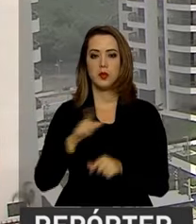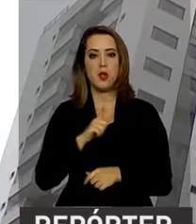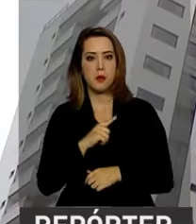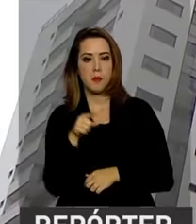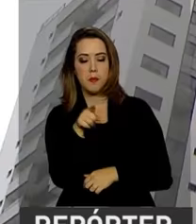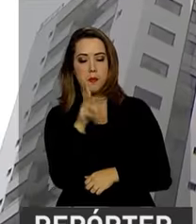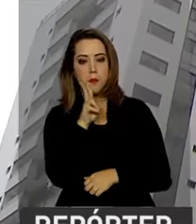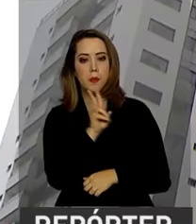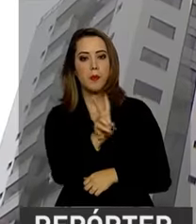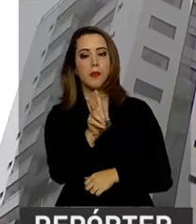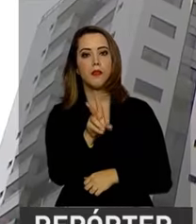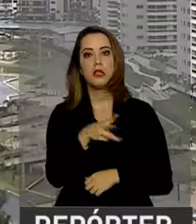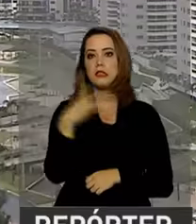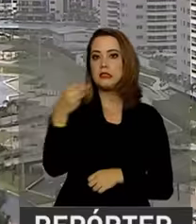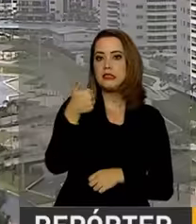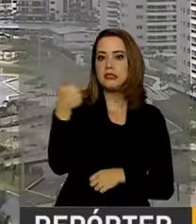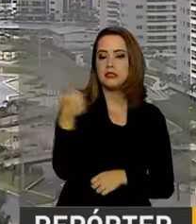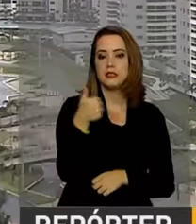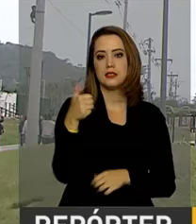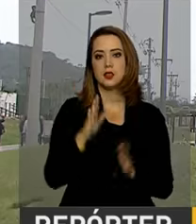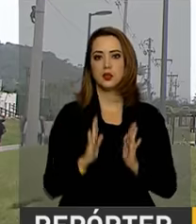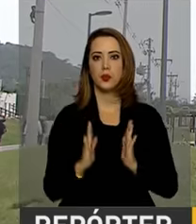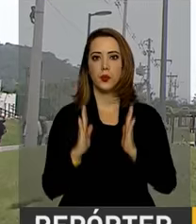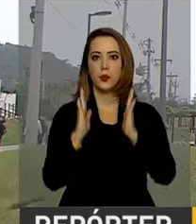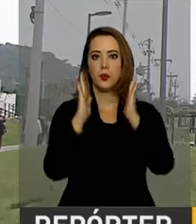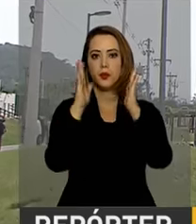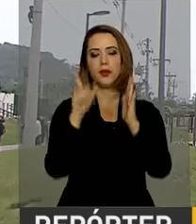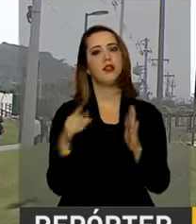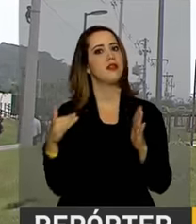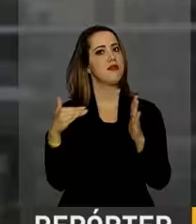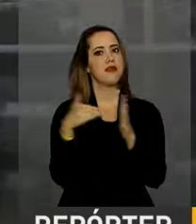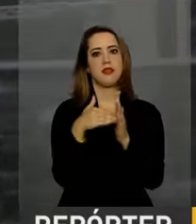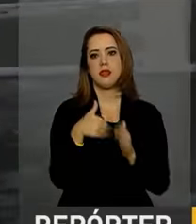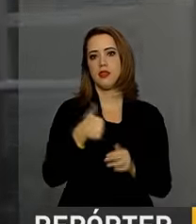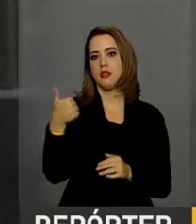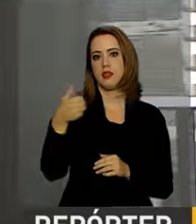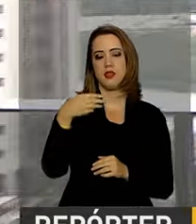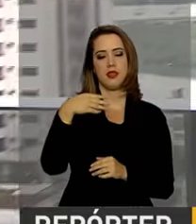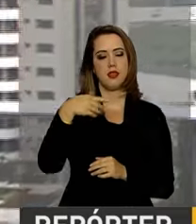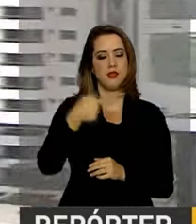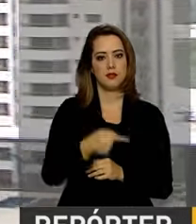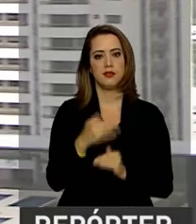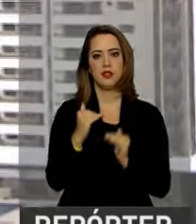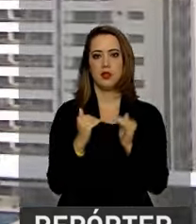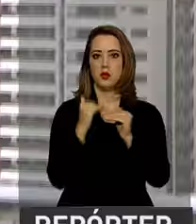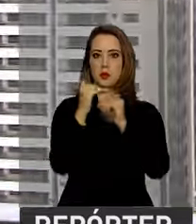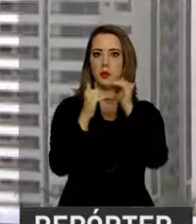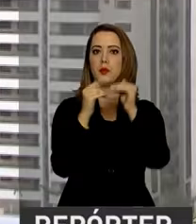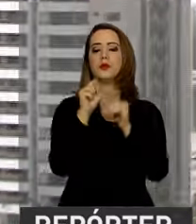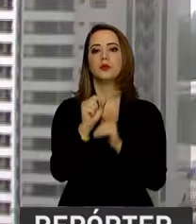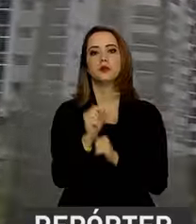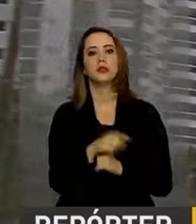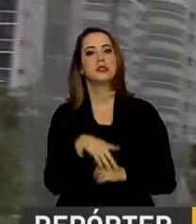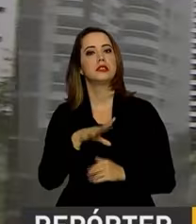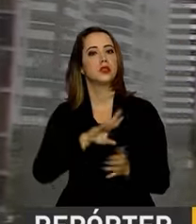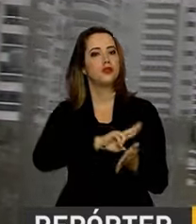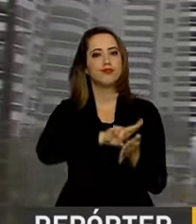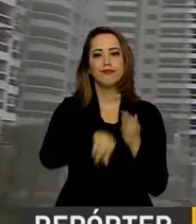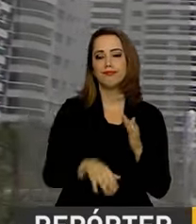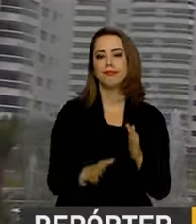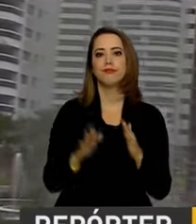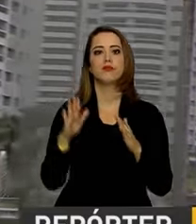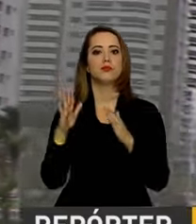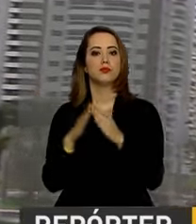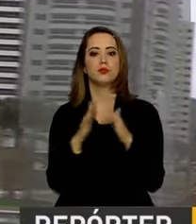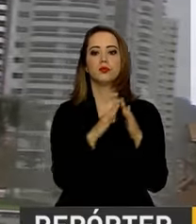cidade. São 31 prédios, alguns com até 17 andares, mais de 3600 apartamentos. O espaço